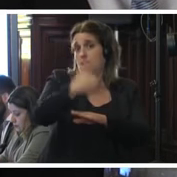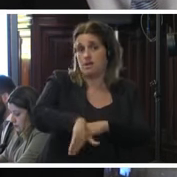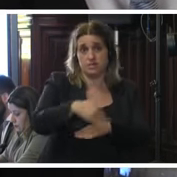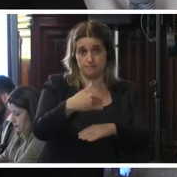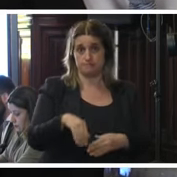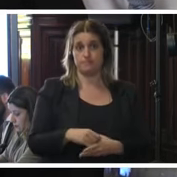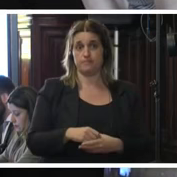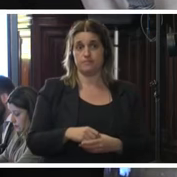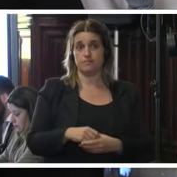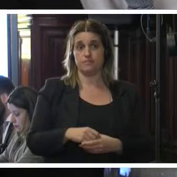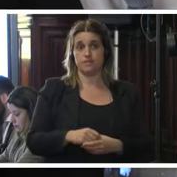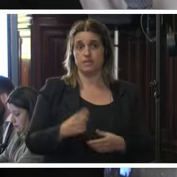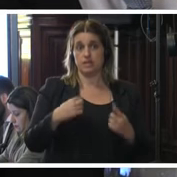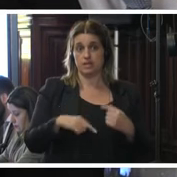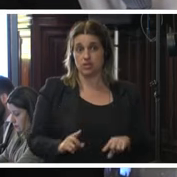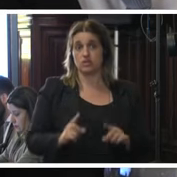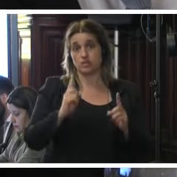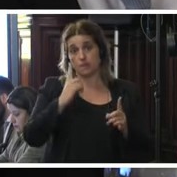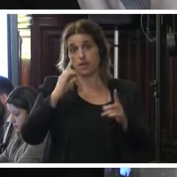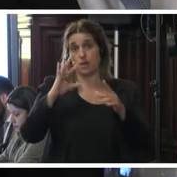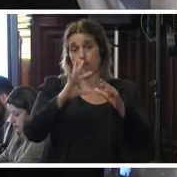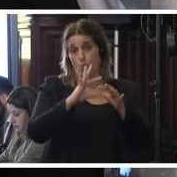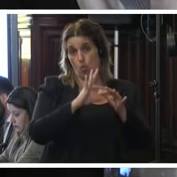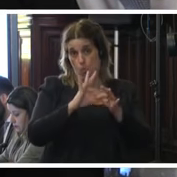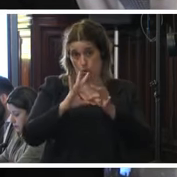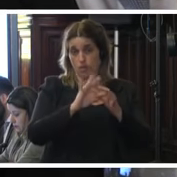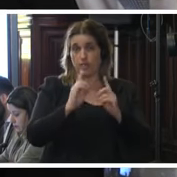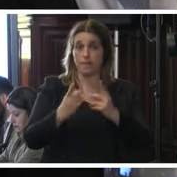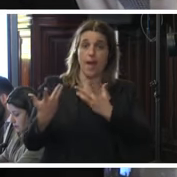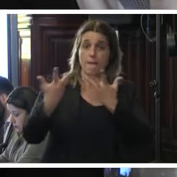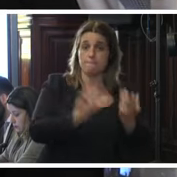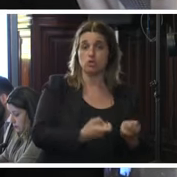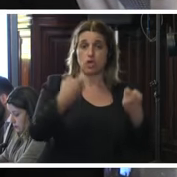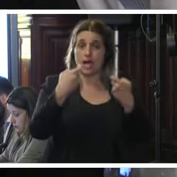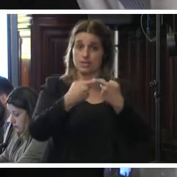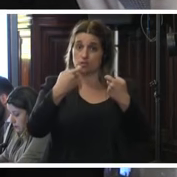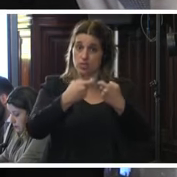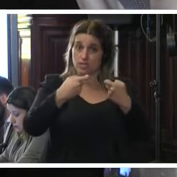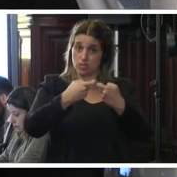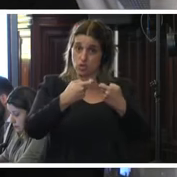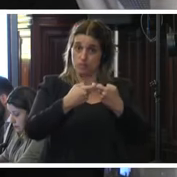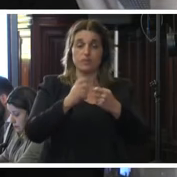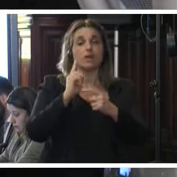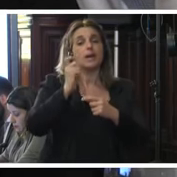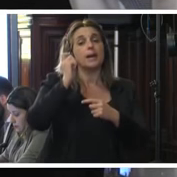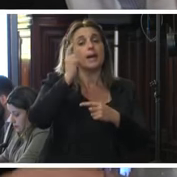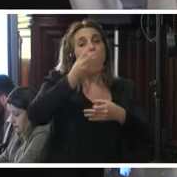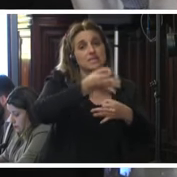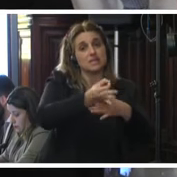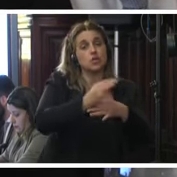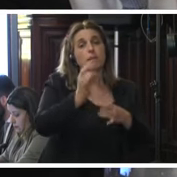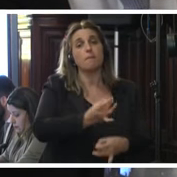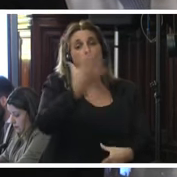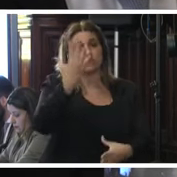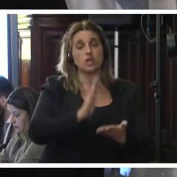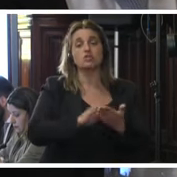A União também apoia as ações de capacitação dos profissionais de segurança pública por meio de uma matriz curricular nacional que